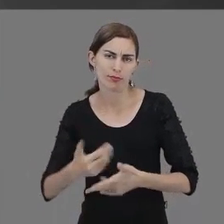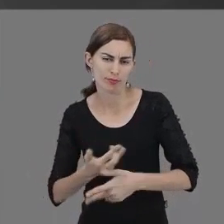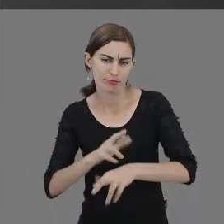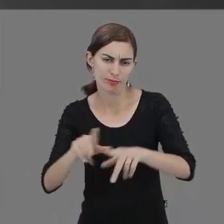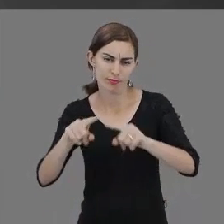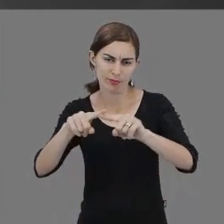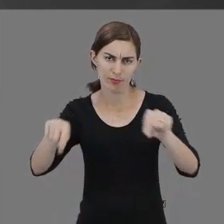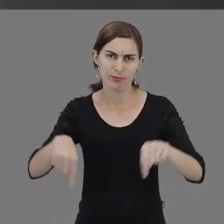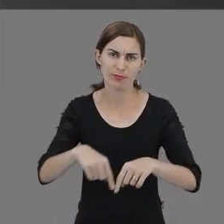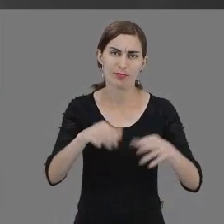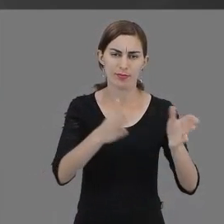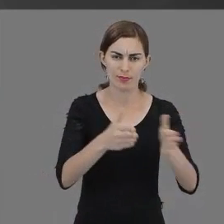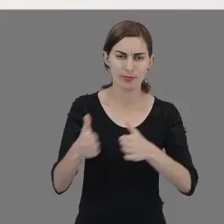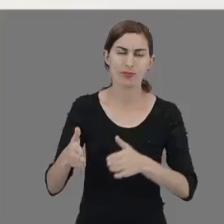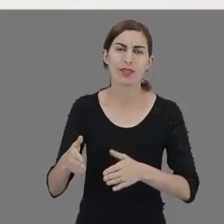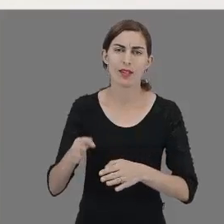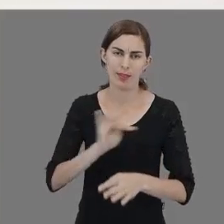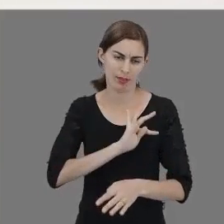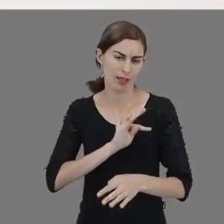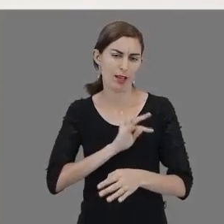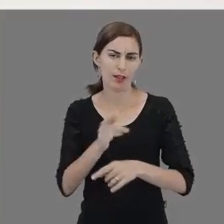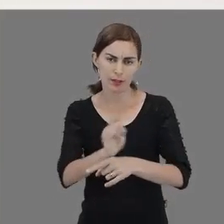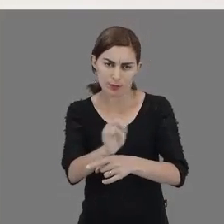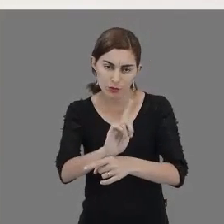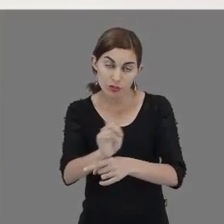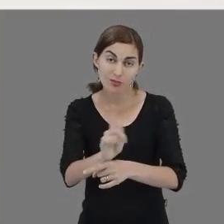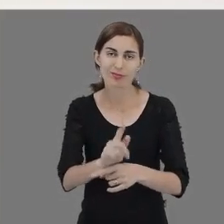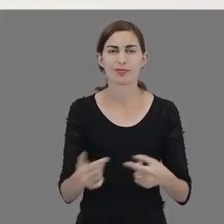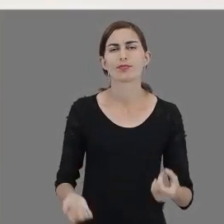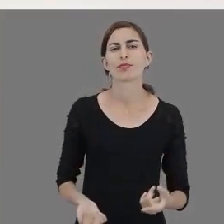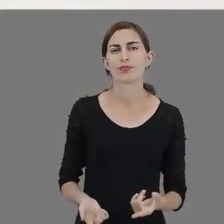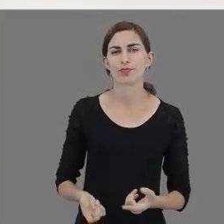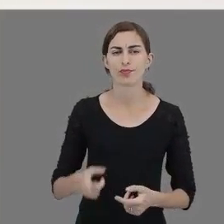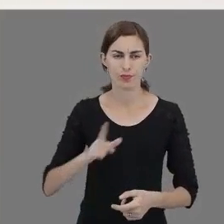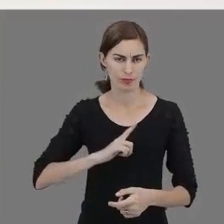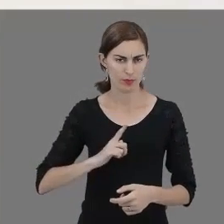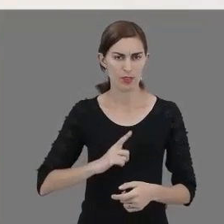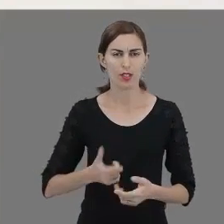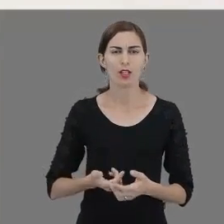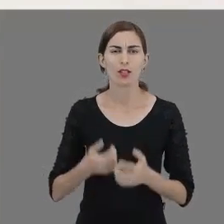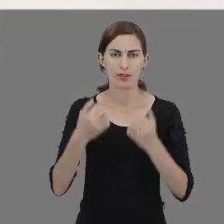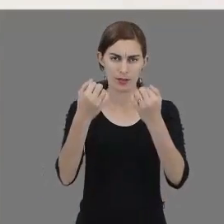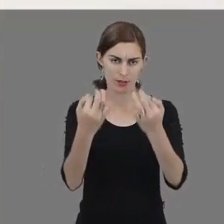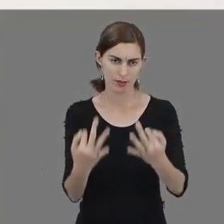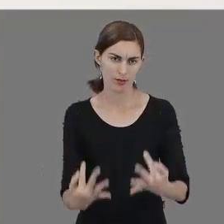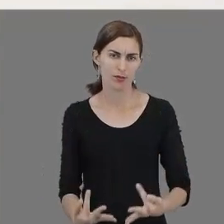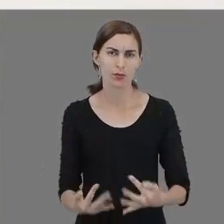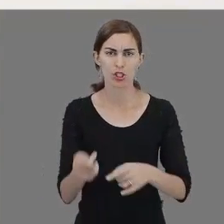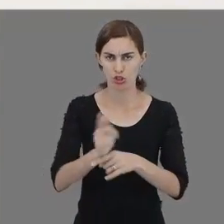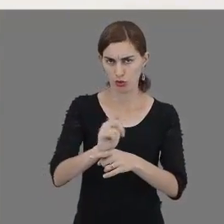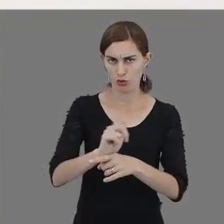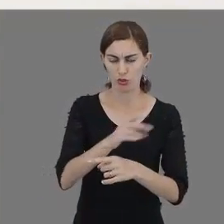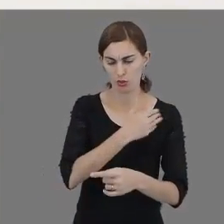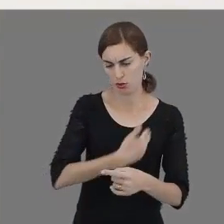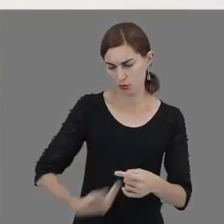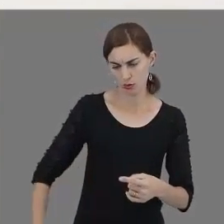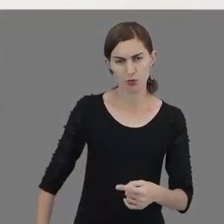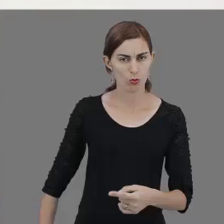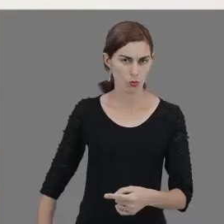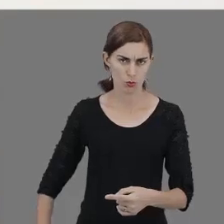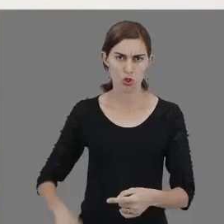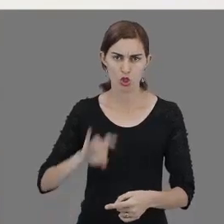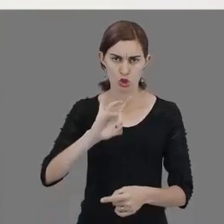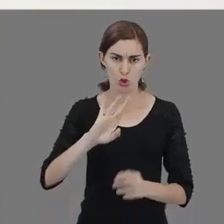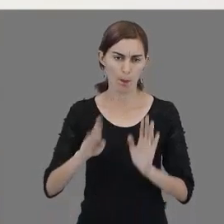técnicas e conhecimentos de gestão. E aí a gente gostaria de salientar que a gestão pública ela